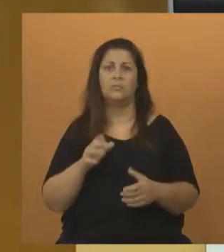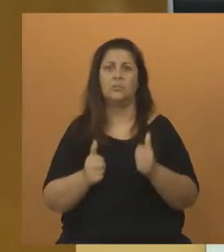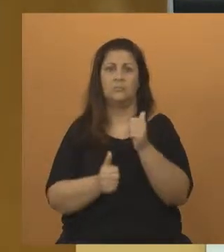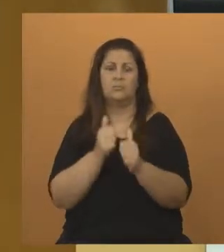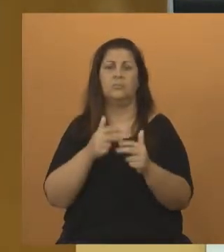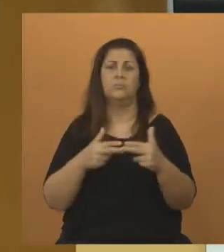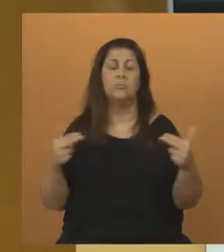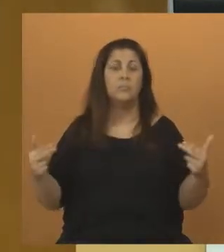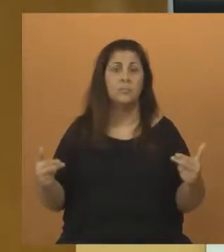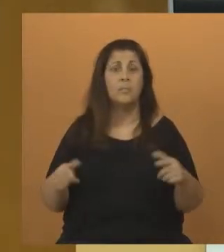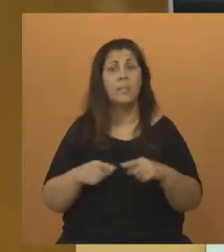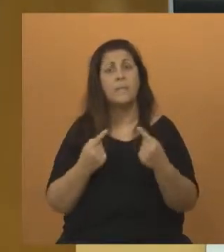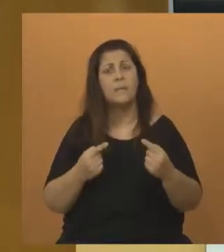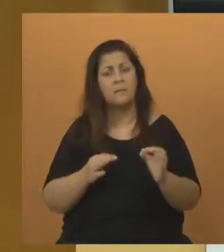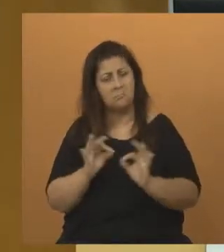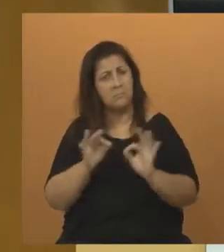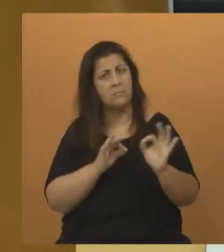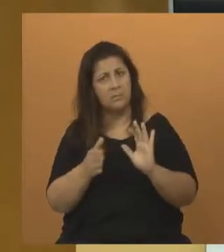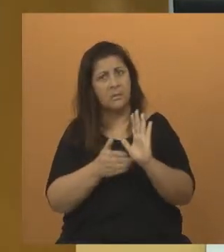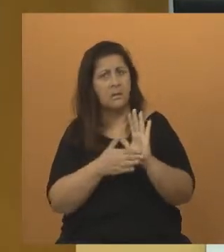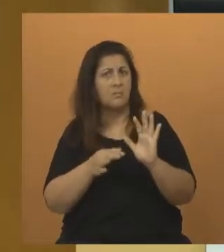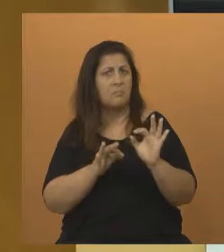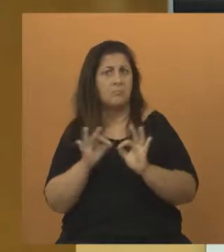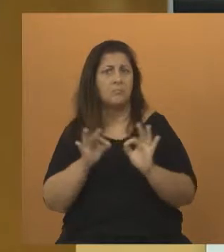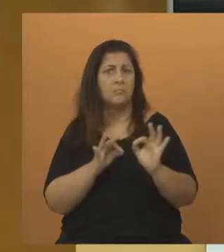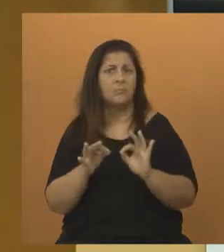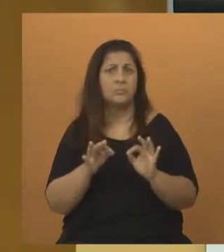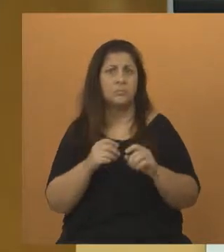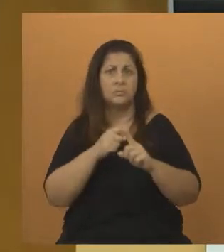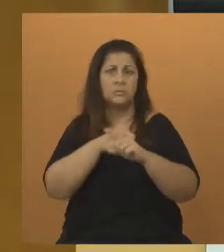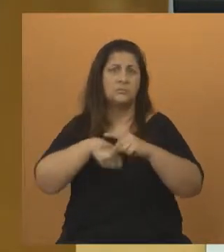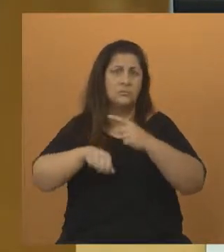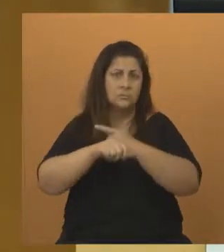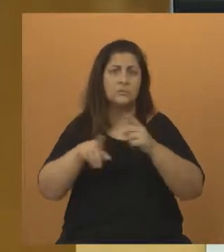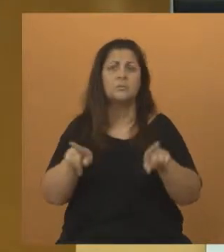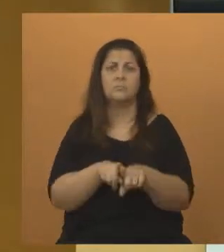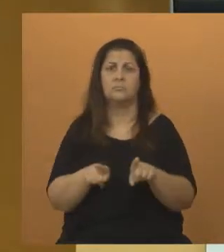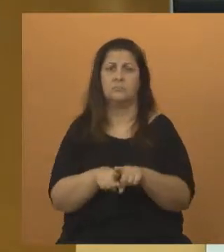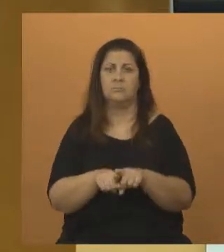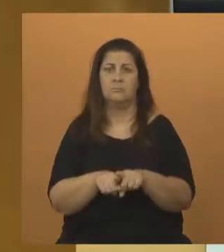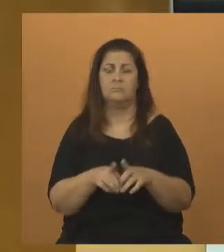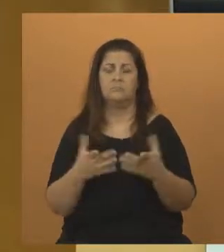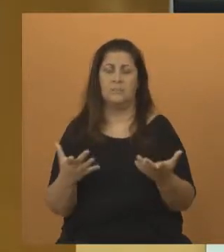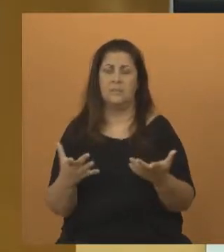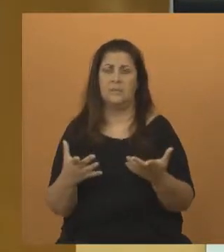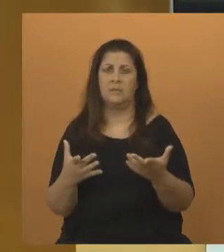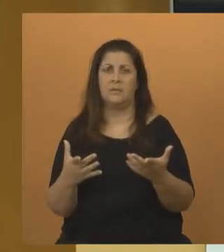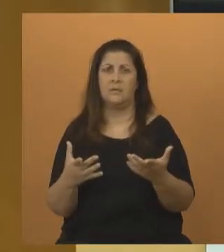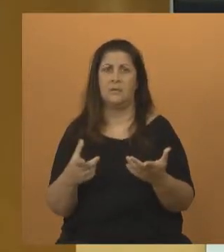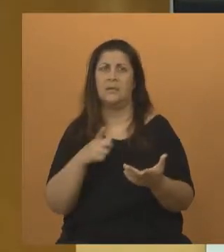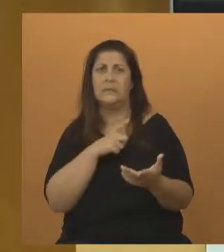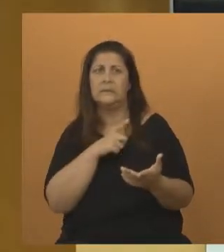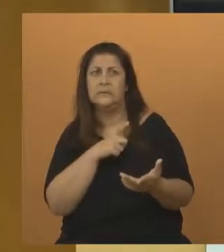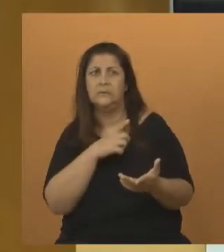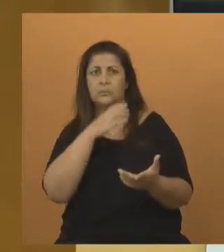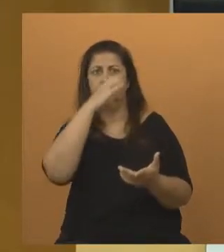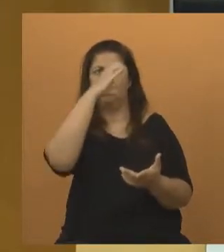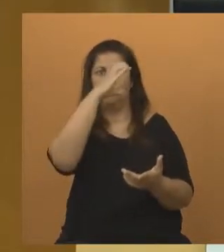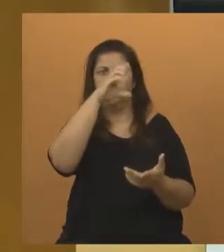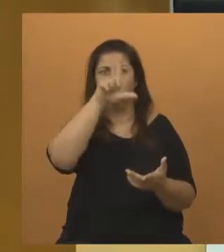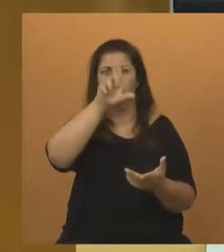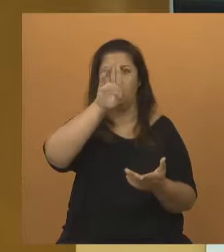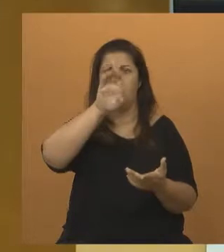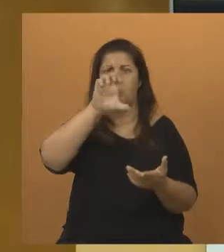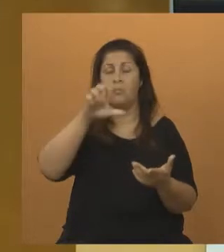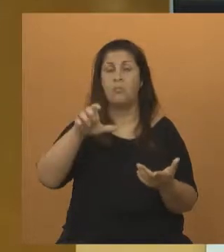esportiva, mas também desenvolver projetos sociais. É uma coisa impensável a gente ter um clube obsoleto e